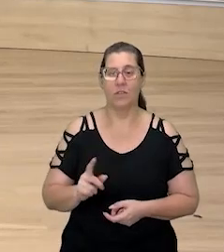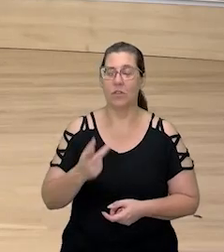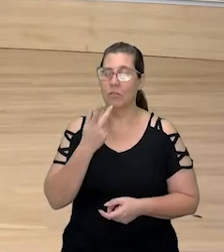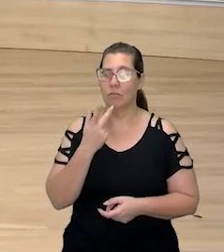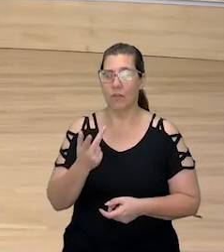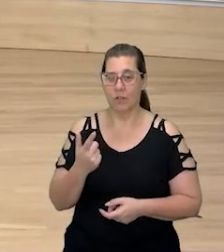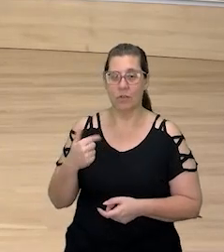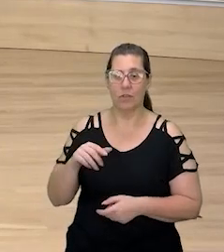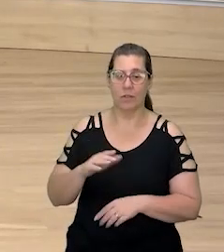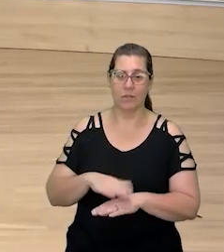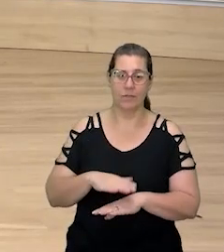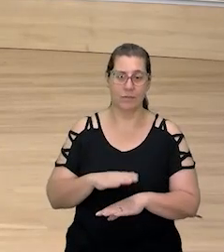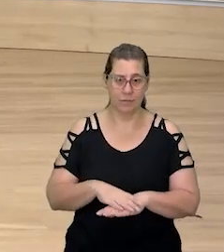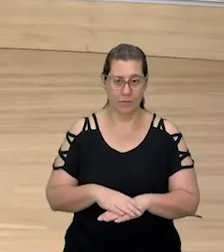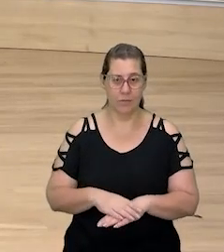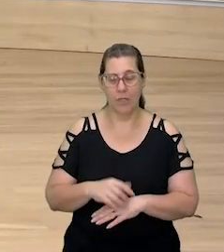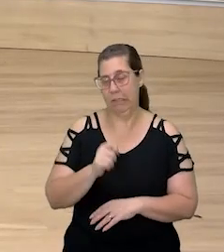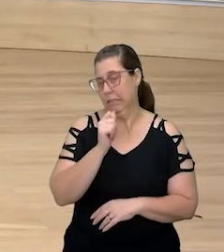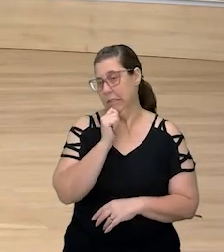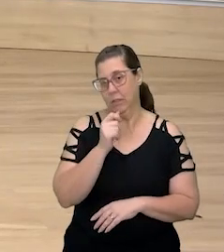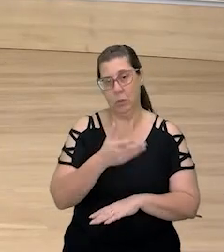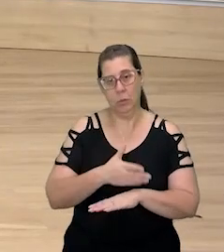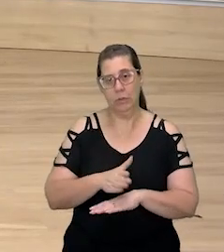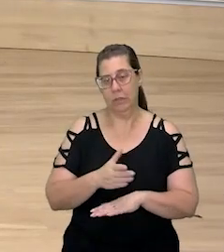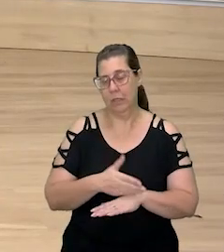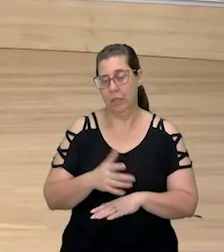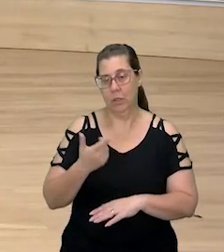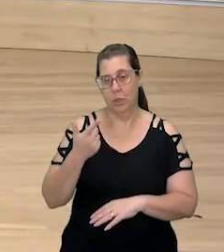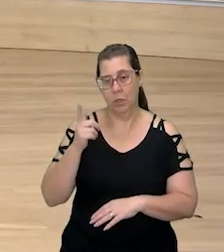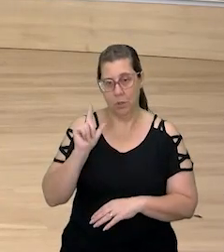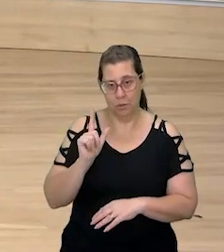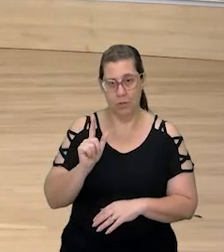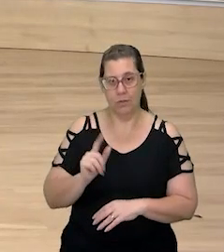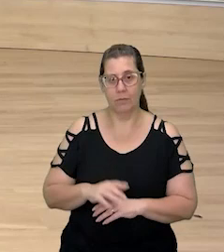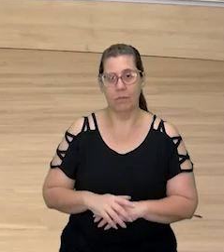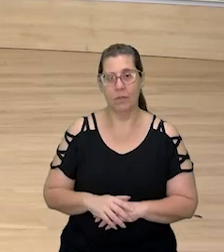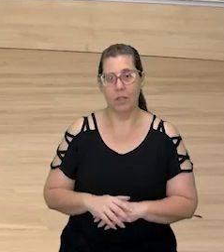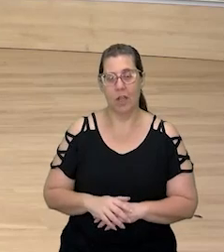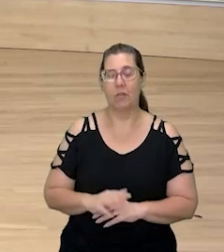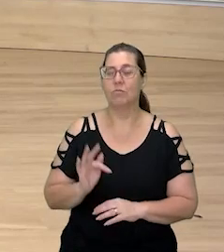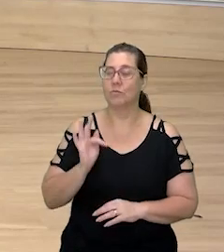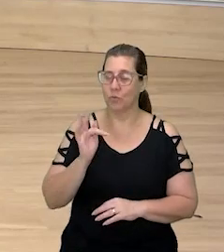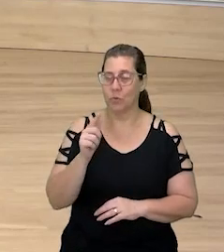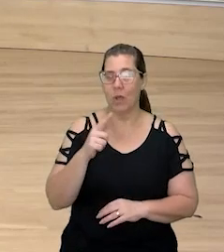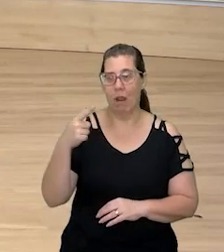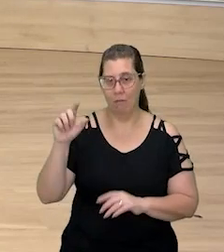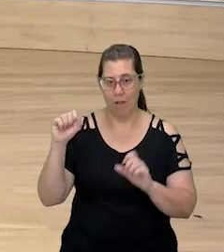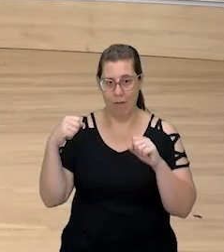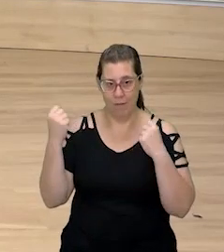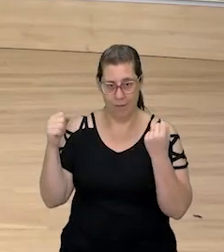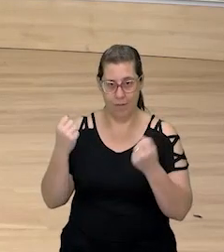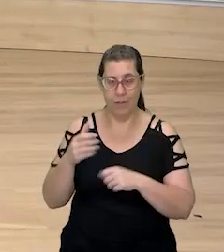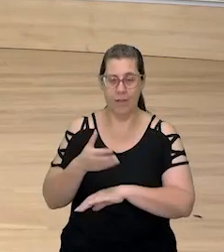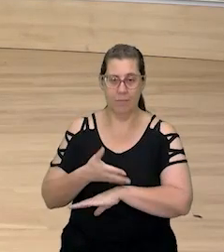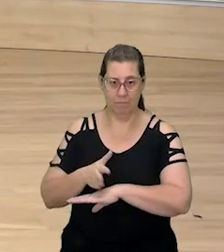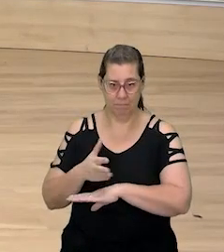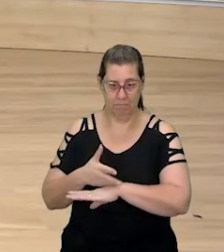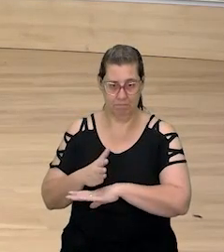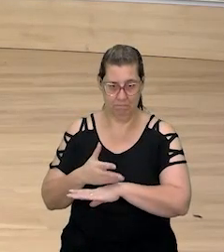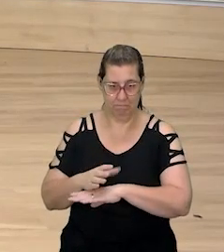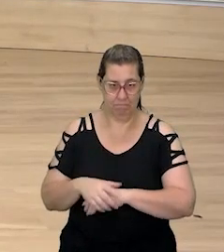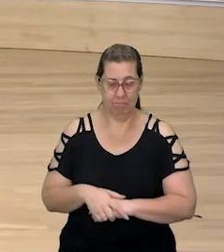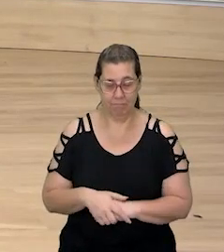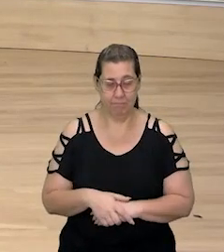ela fica, porque a gente não treinou o kata antes, mas espero que um dia ela vá lá na academia treinar. Uhum. Tá.